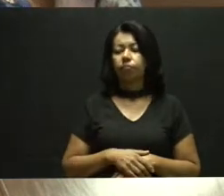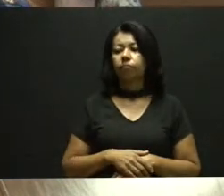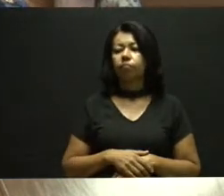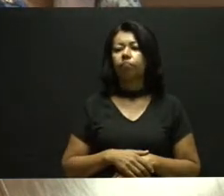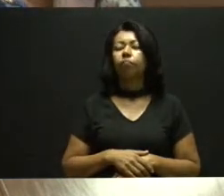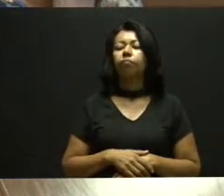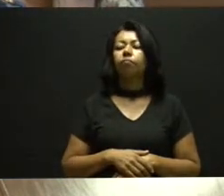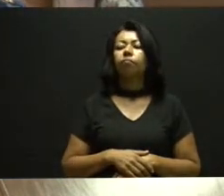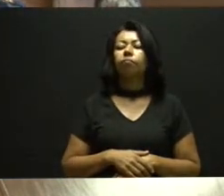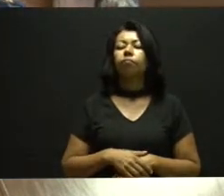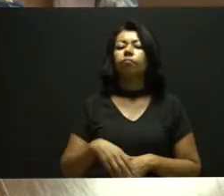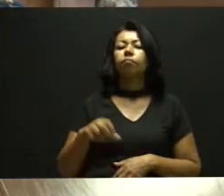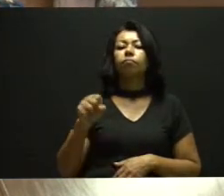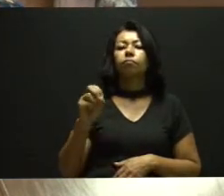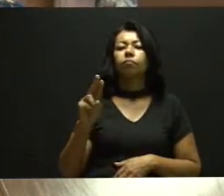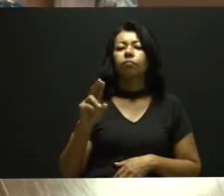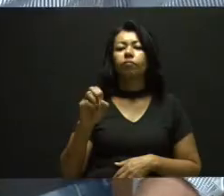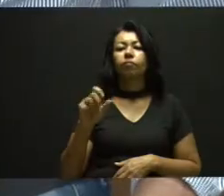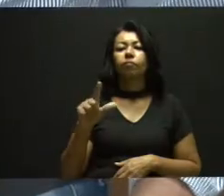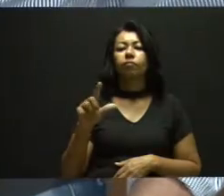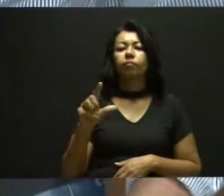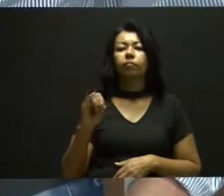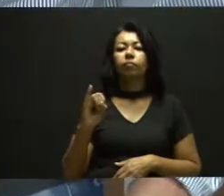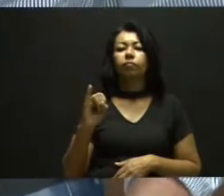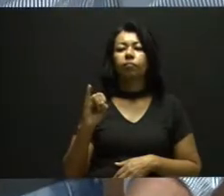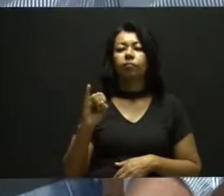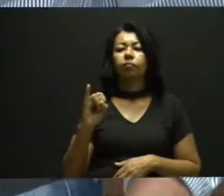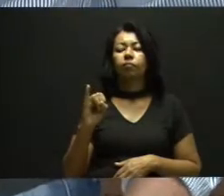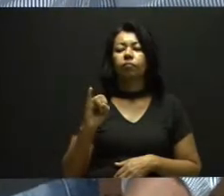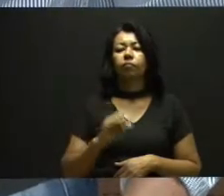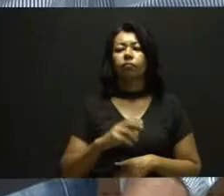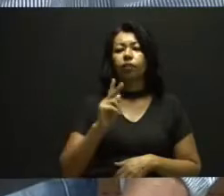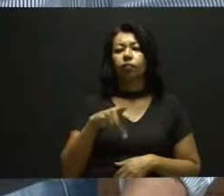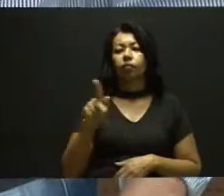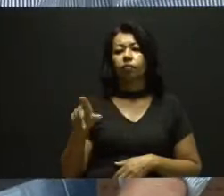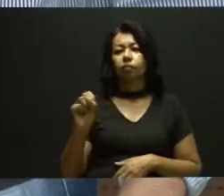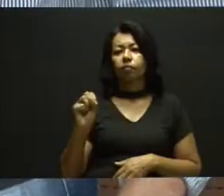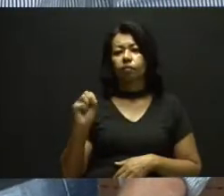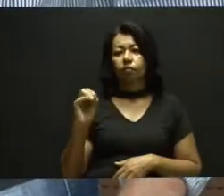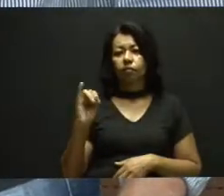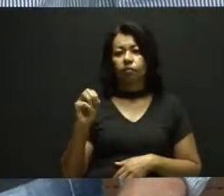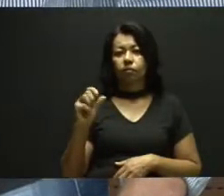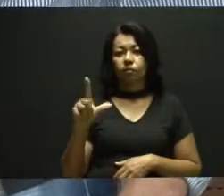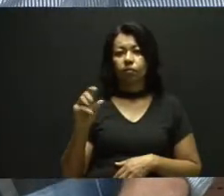horace lê professora silvia